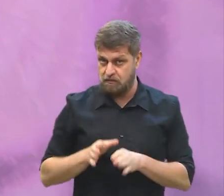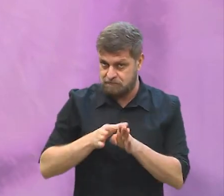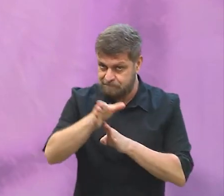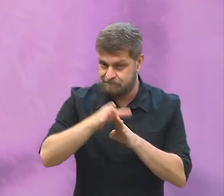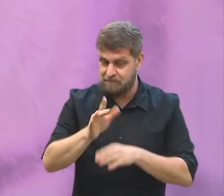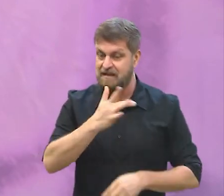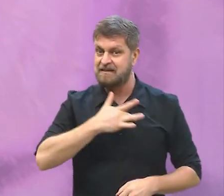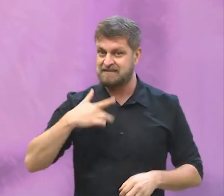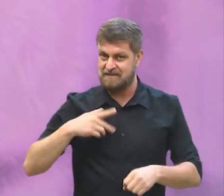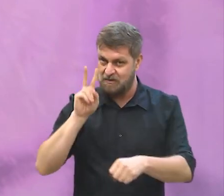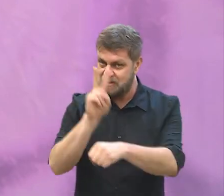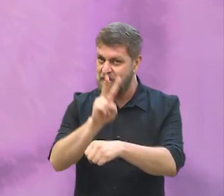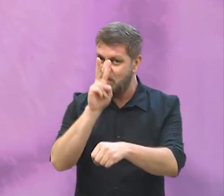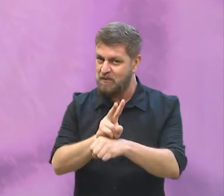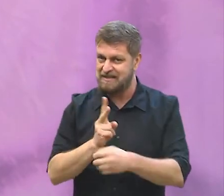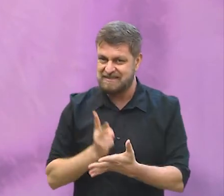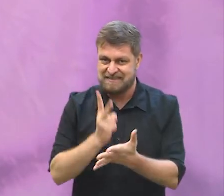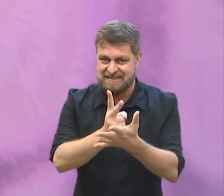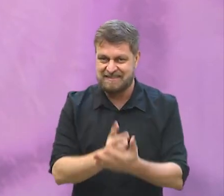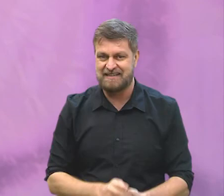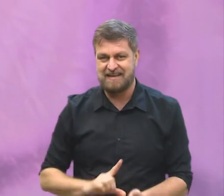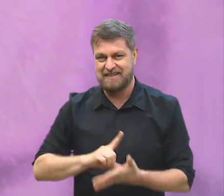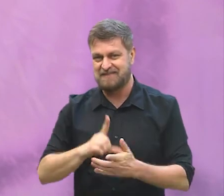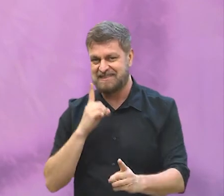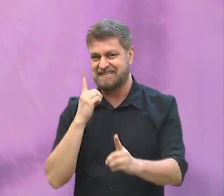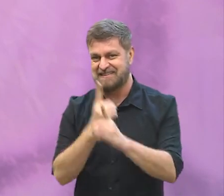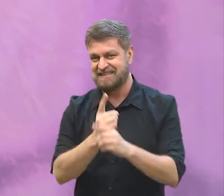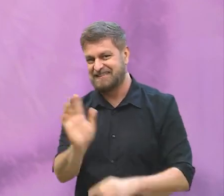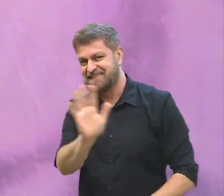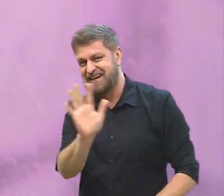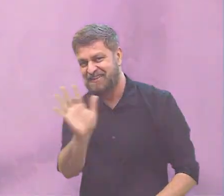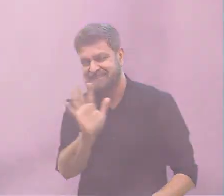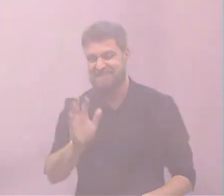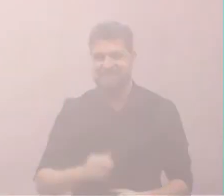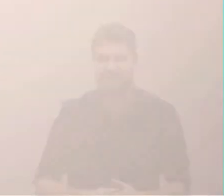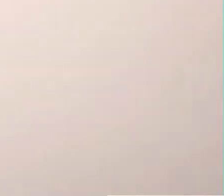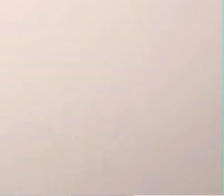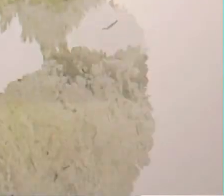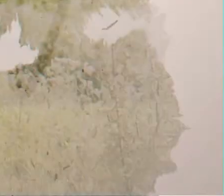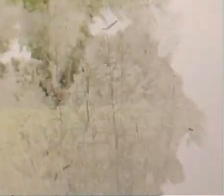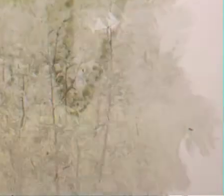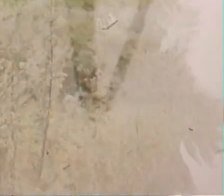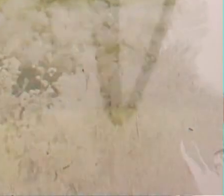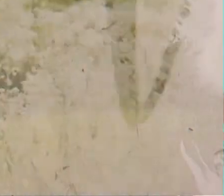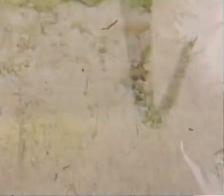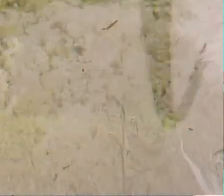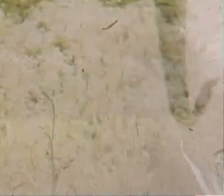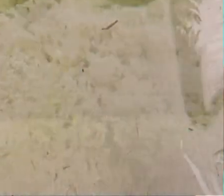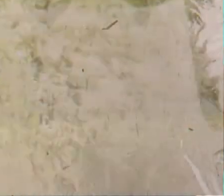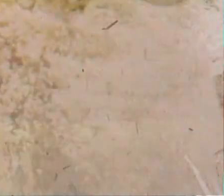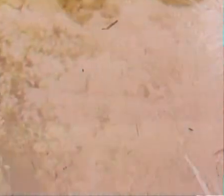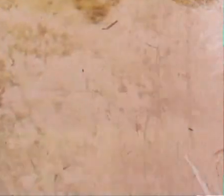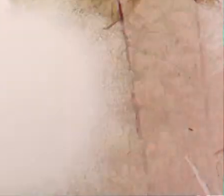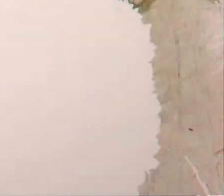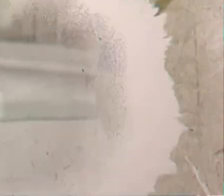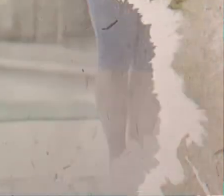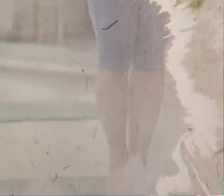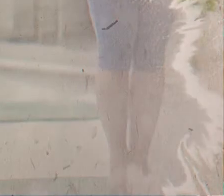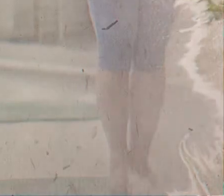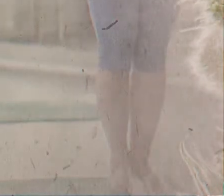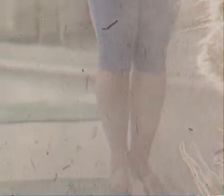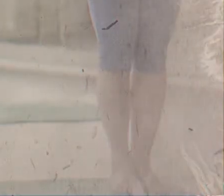também, tá bom? Tá bom, é muito bom poder falar um pouquinho de saúde, de prevenção, de tratamento, ainda mais nessa fase